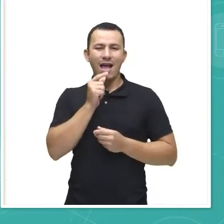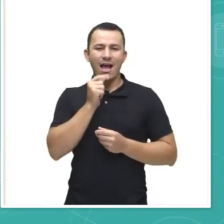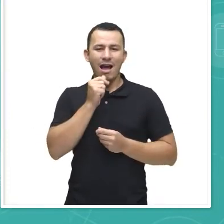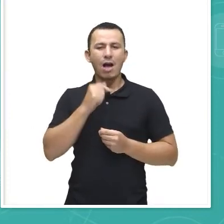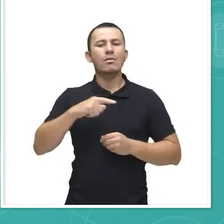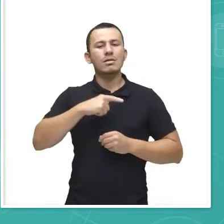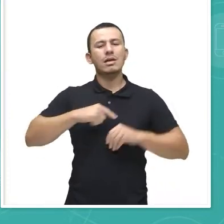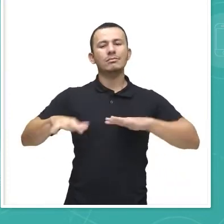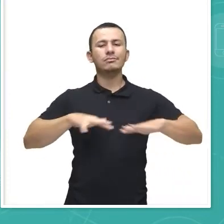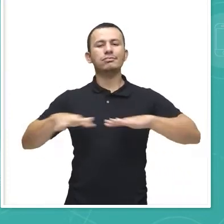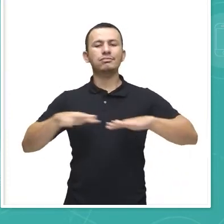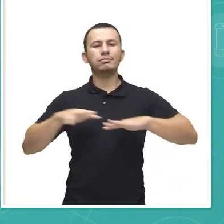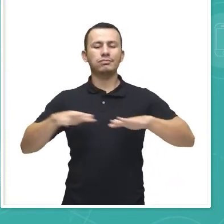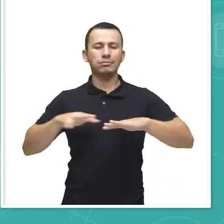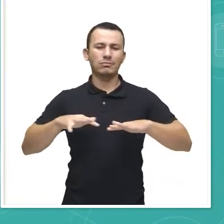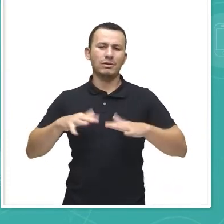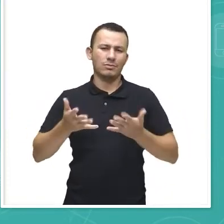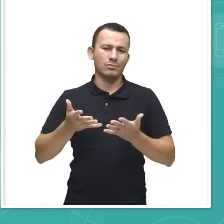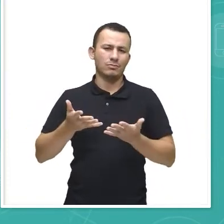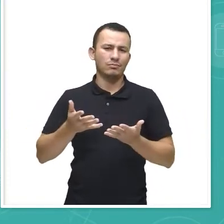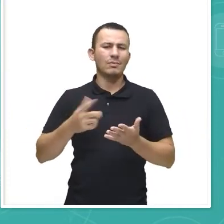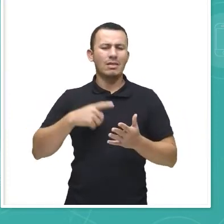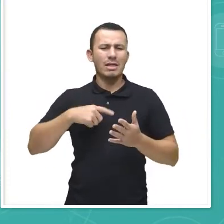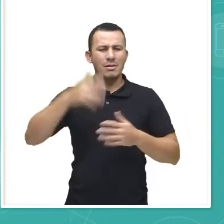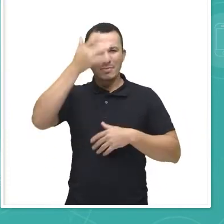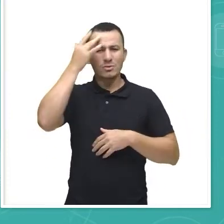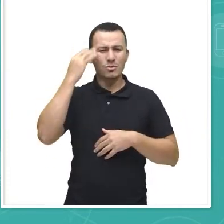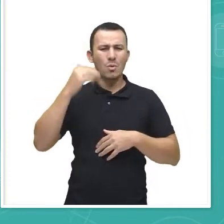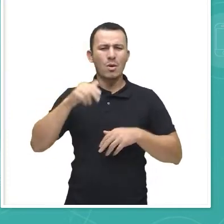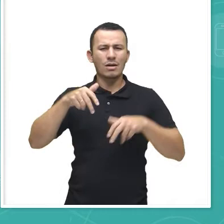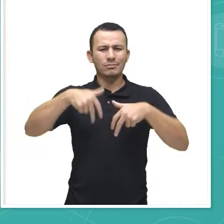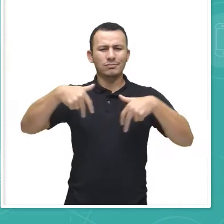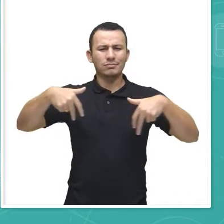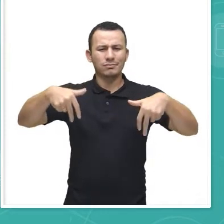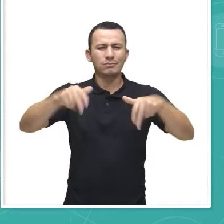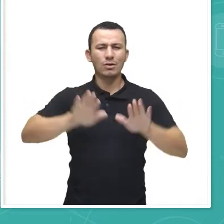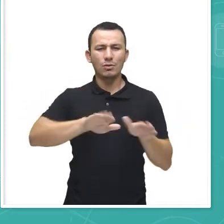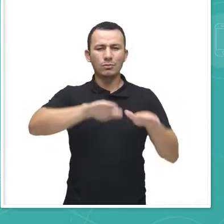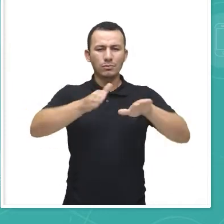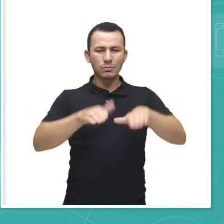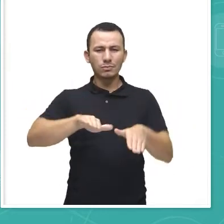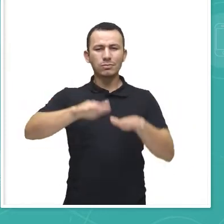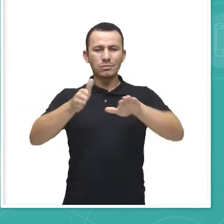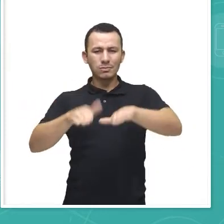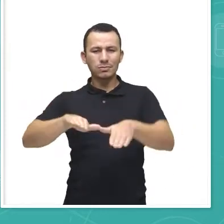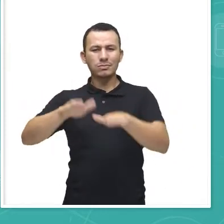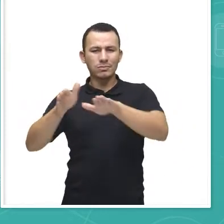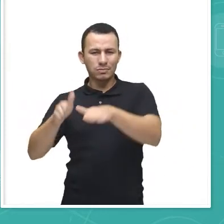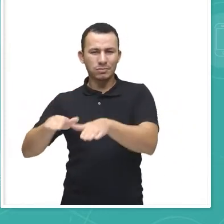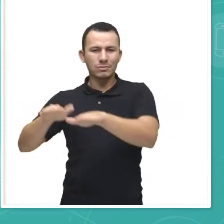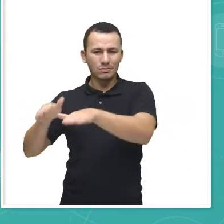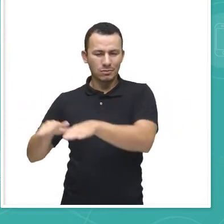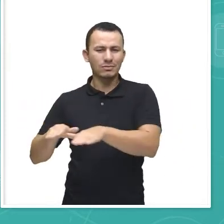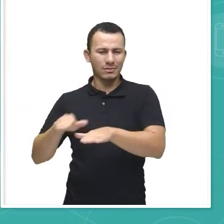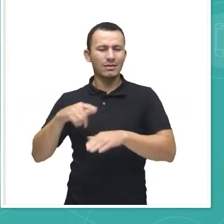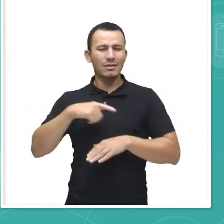movimentando, principalmente com muitas pessoas ao redor, né, aquelas ondazinhas que são produzidas através do nosso